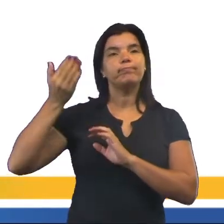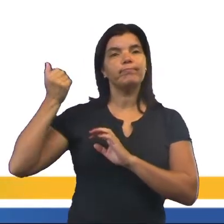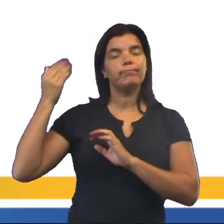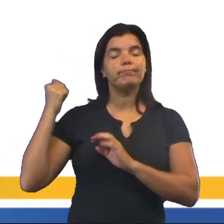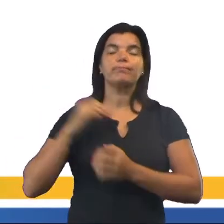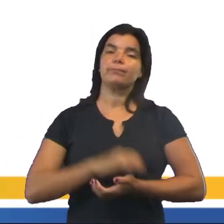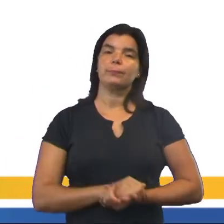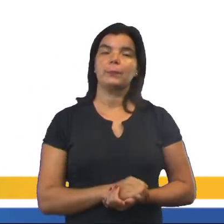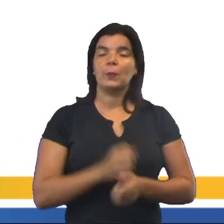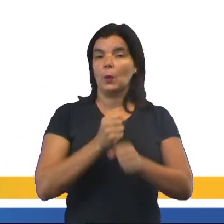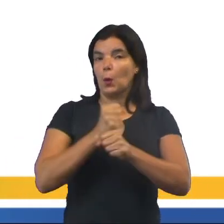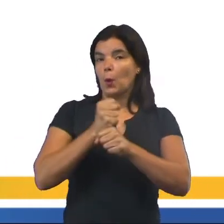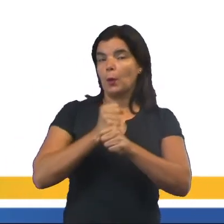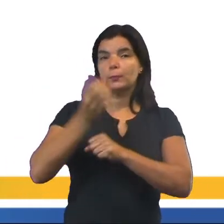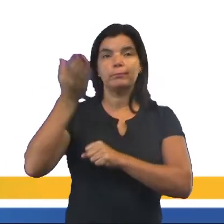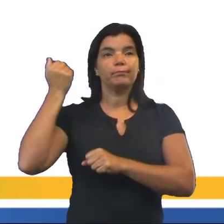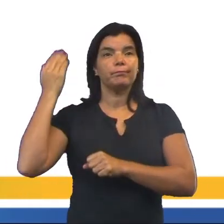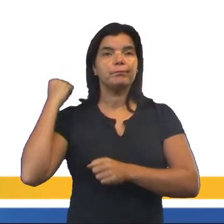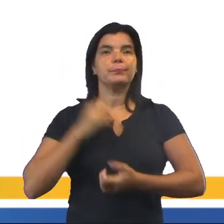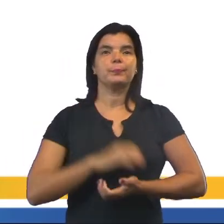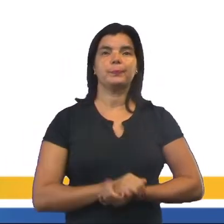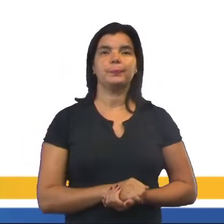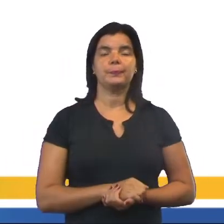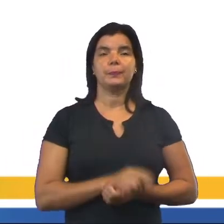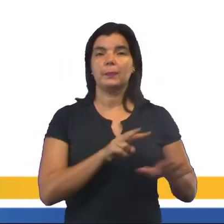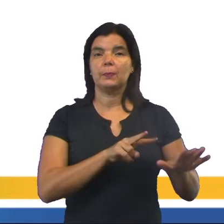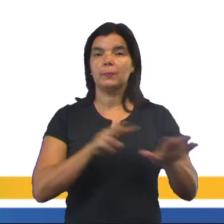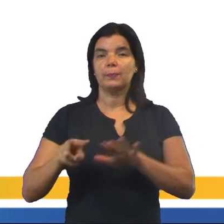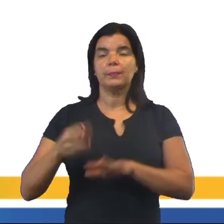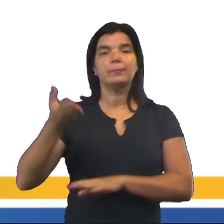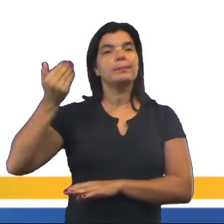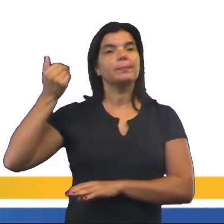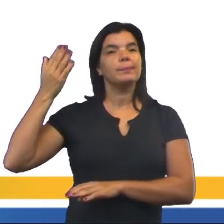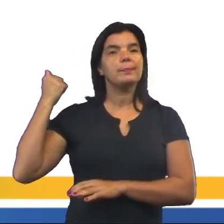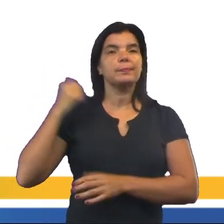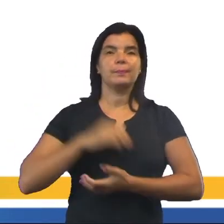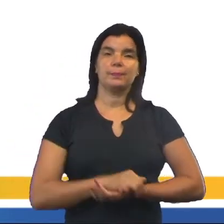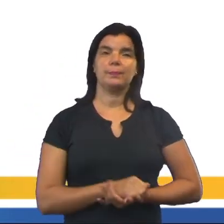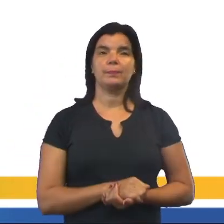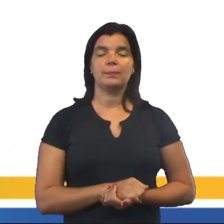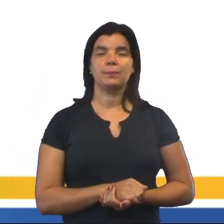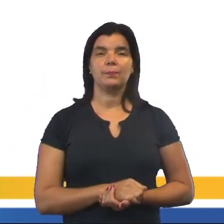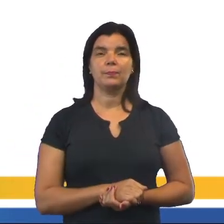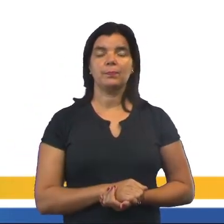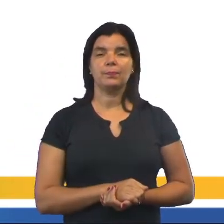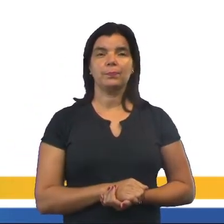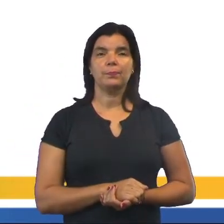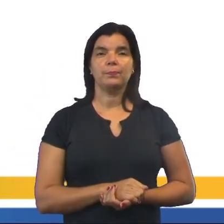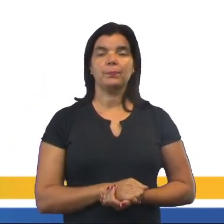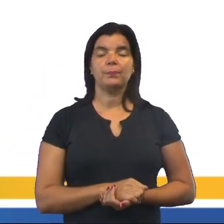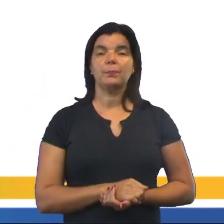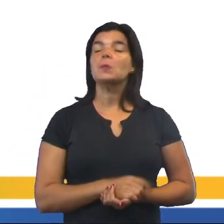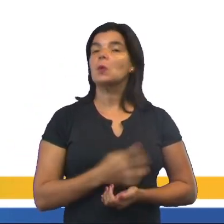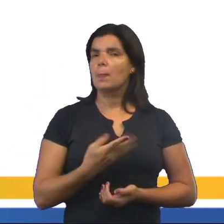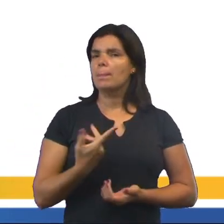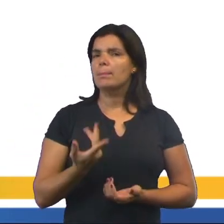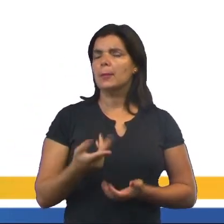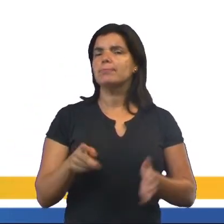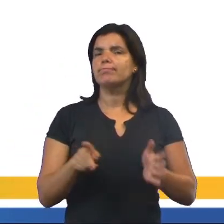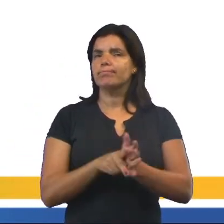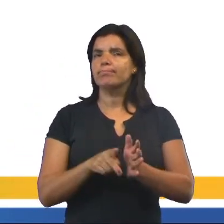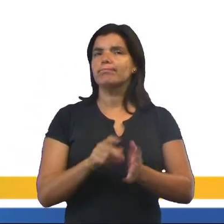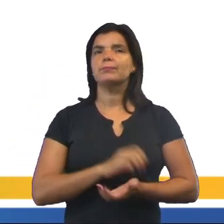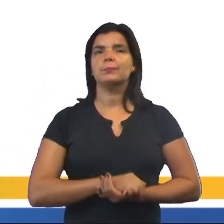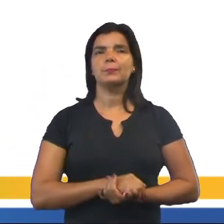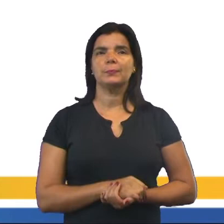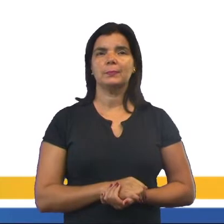Last year, ano passado. Last week, semana passada. E aí uma palavra bem mais